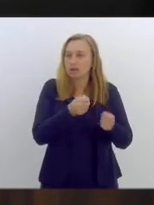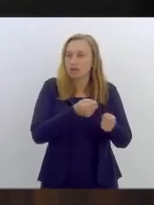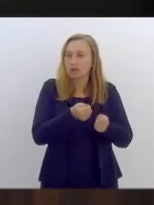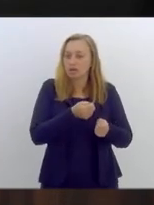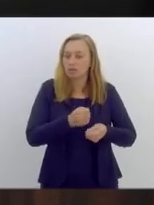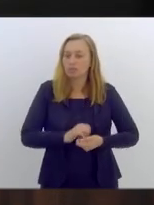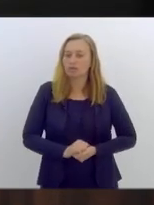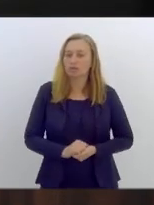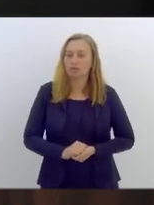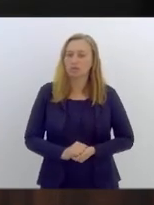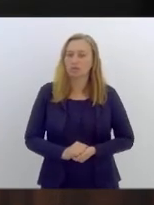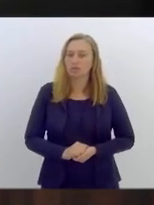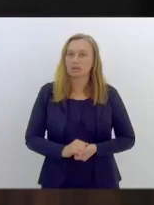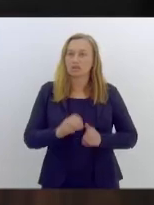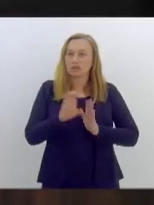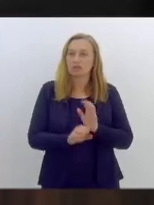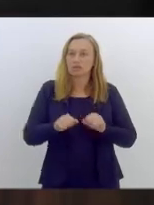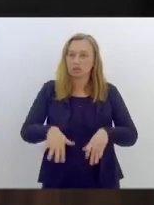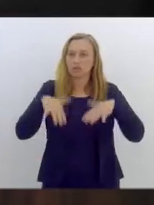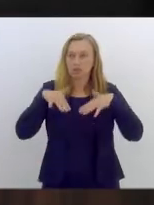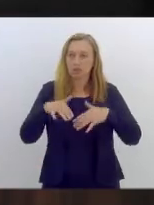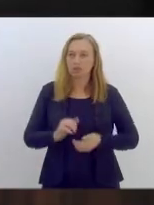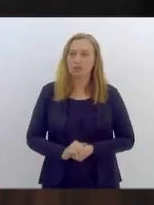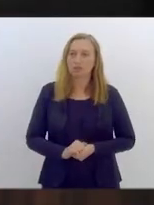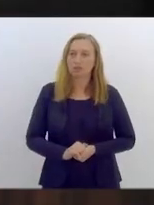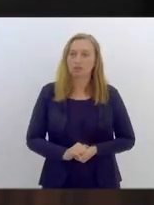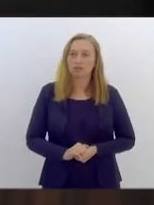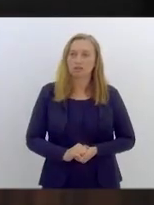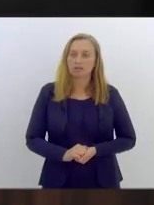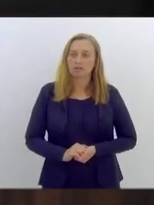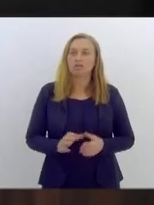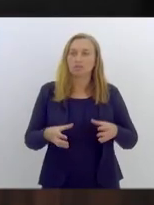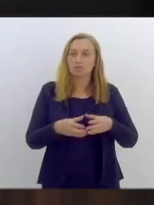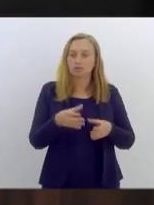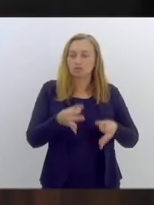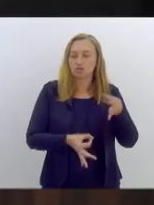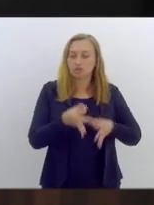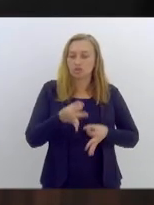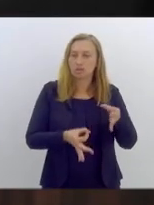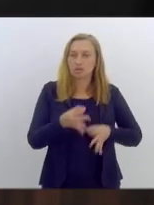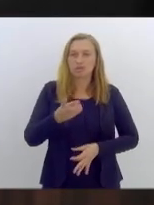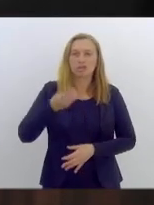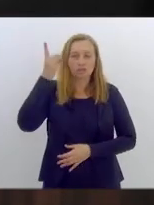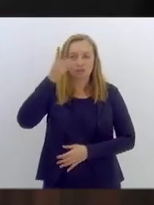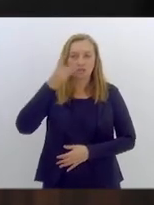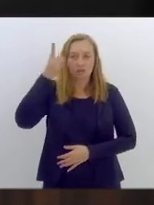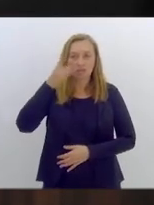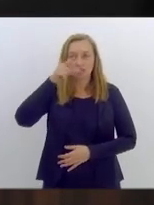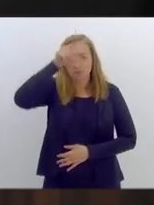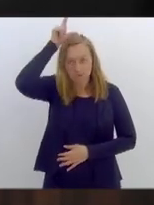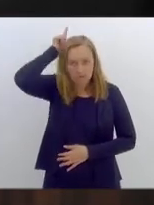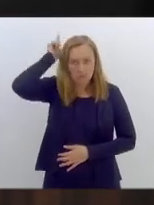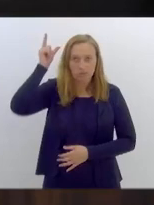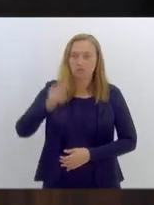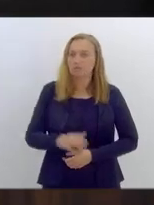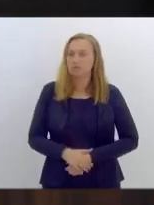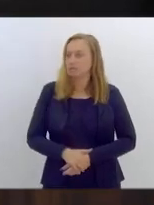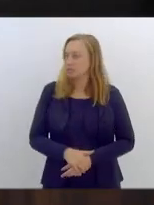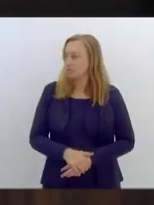Financeira e Controle de Emendas Plenário. Para emitir parecer pela Comissão de Constituição e Justiça, deputado Luiz Paulo.